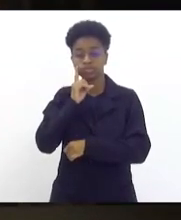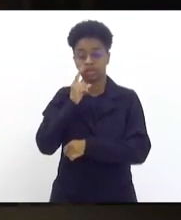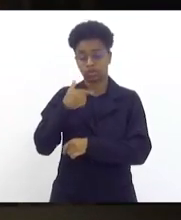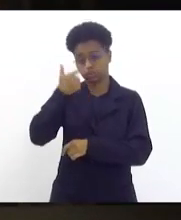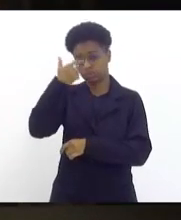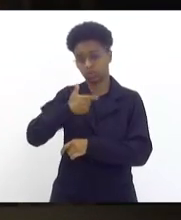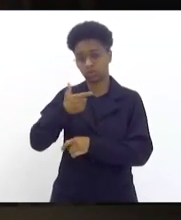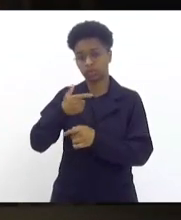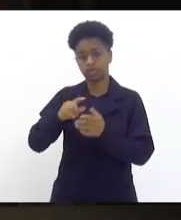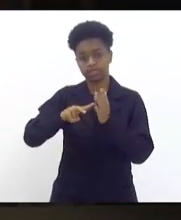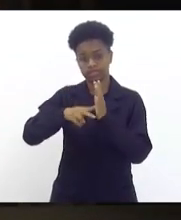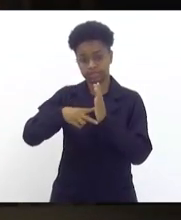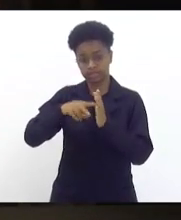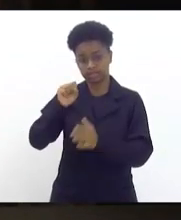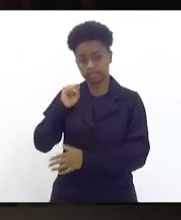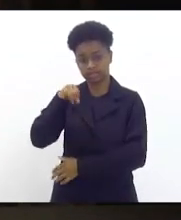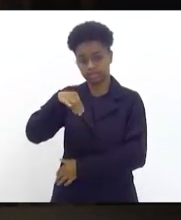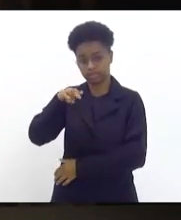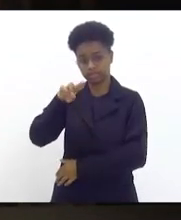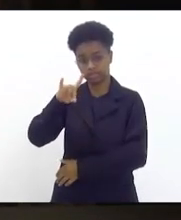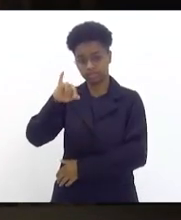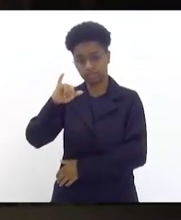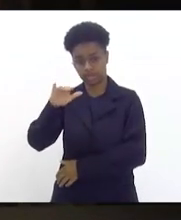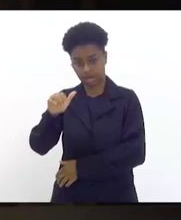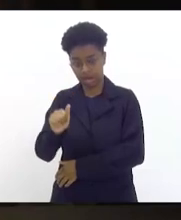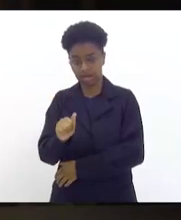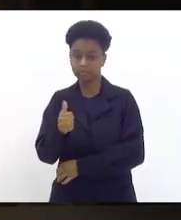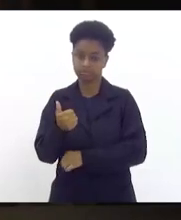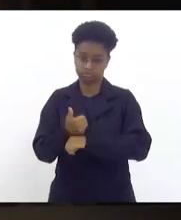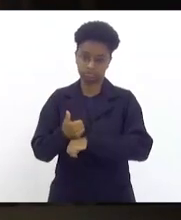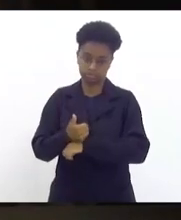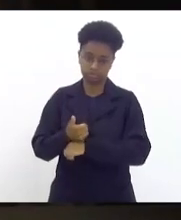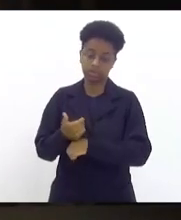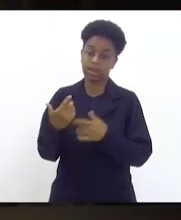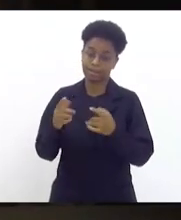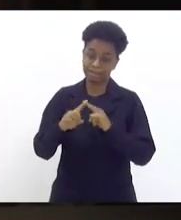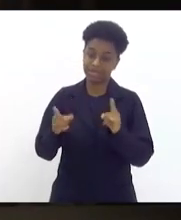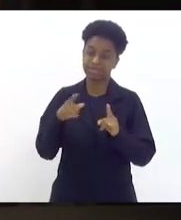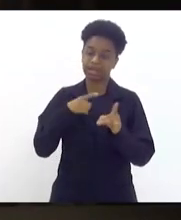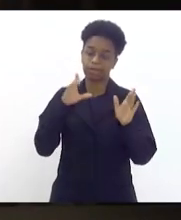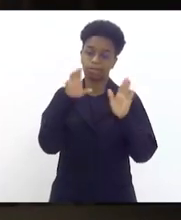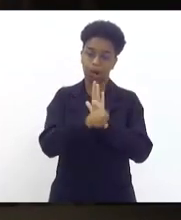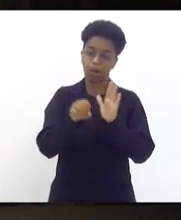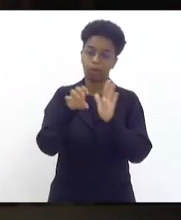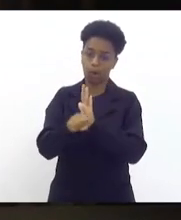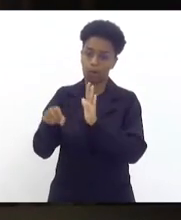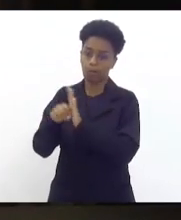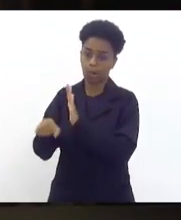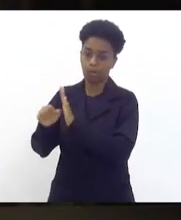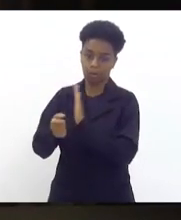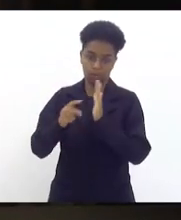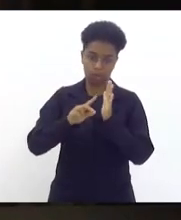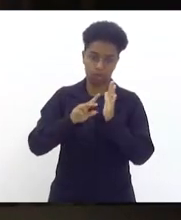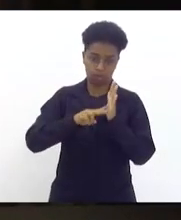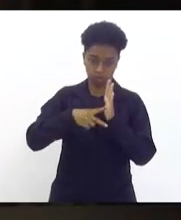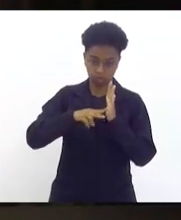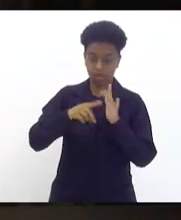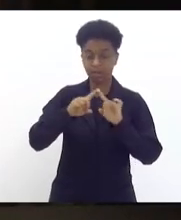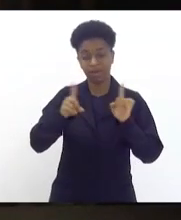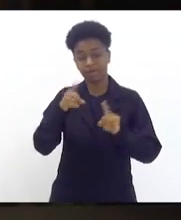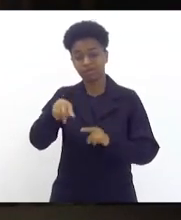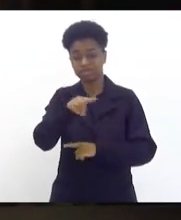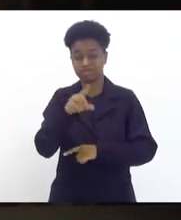síndicos existem condomínios furtados não há segurança que aguente e vocês sabem que nessa